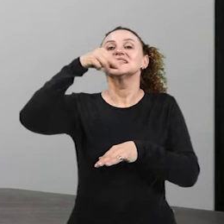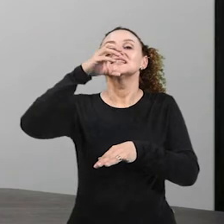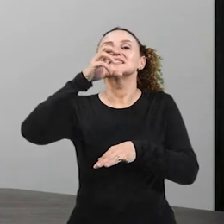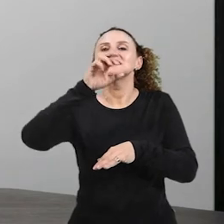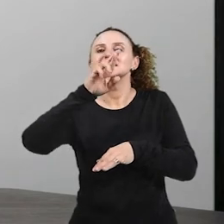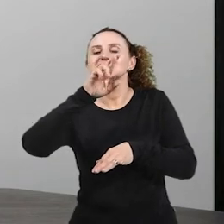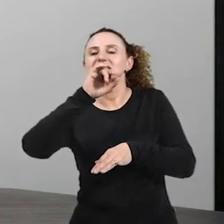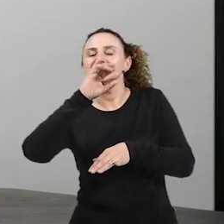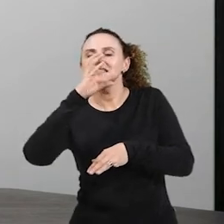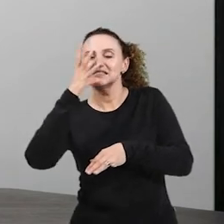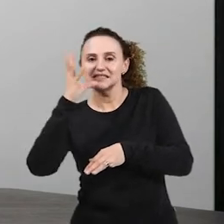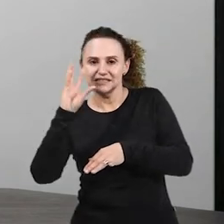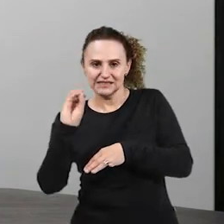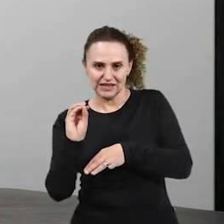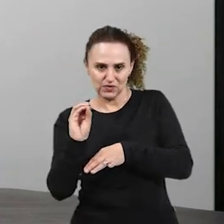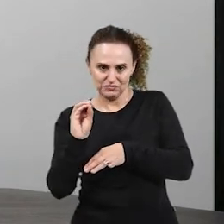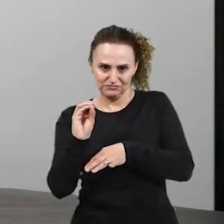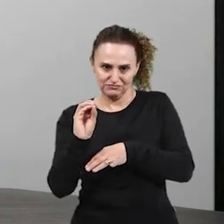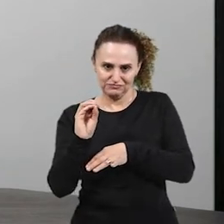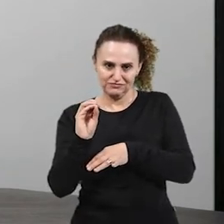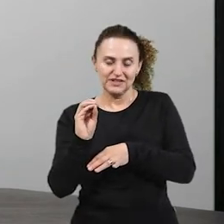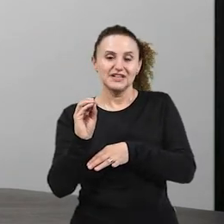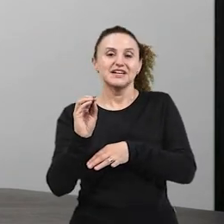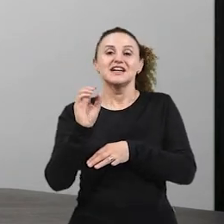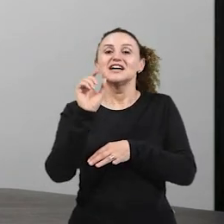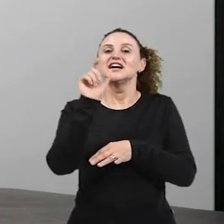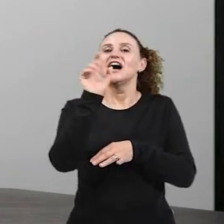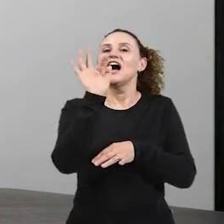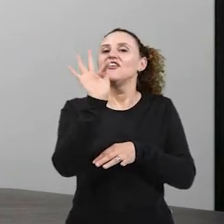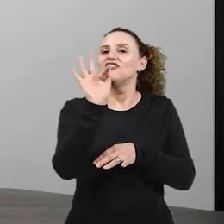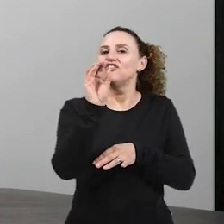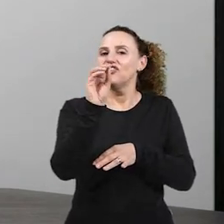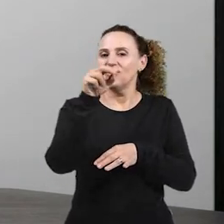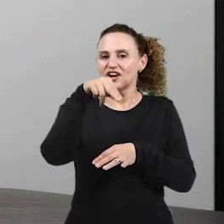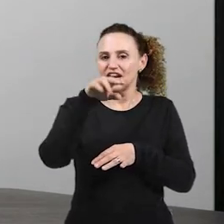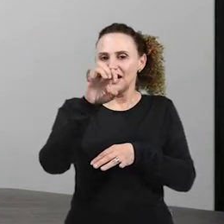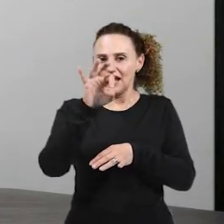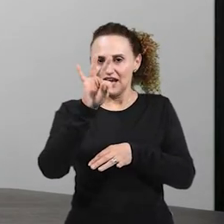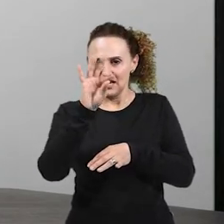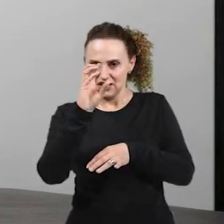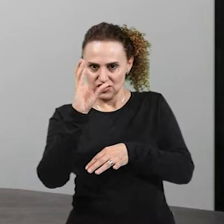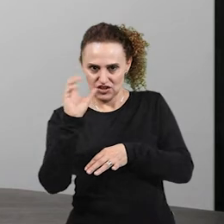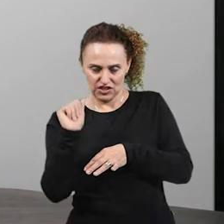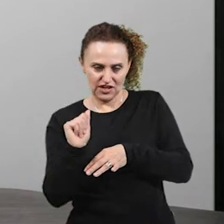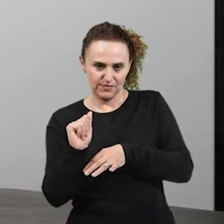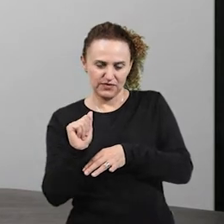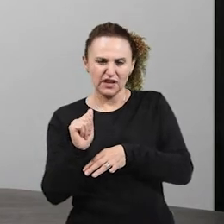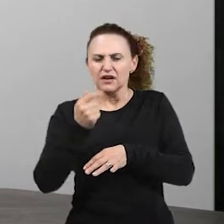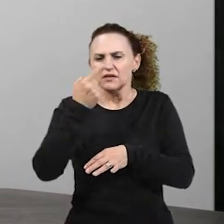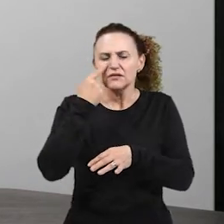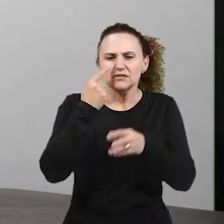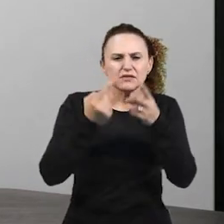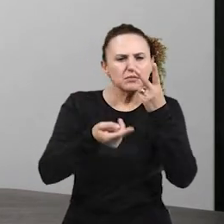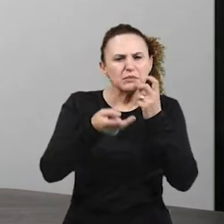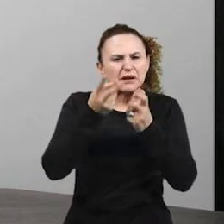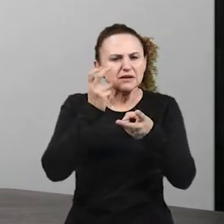palavra na outra língua Ah então é por meio desses símbolos que a gente consegue